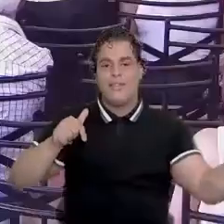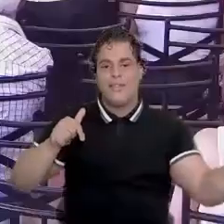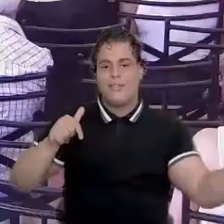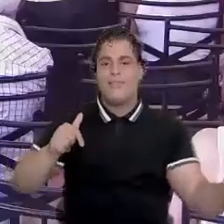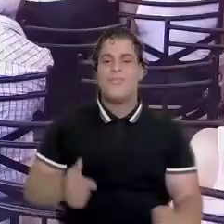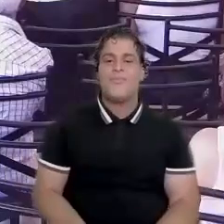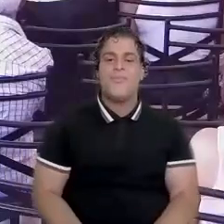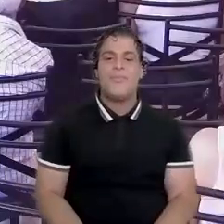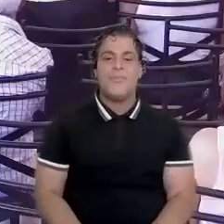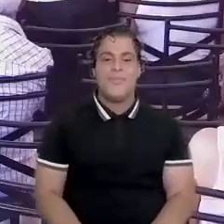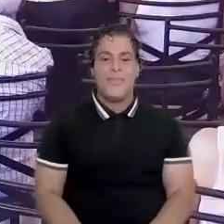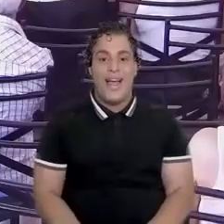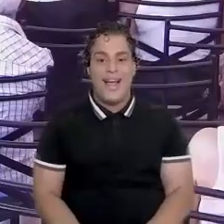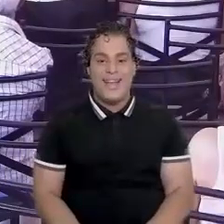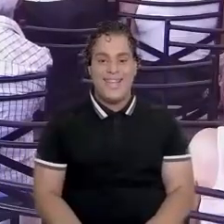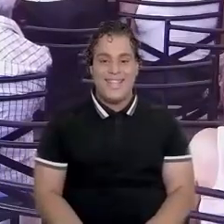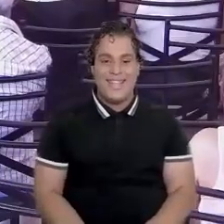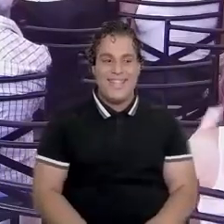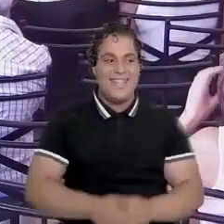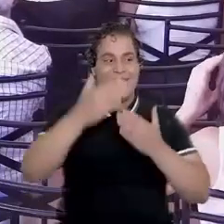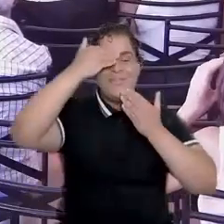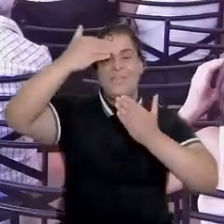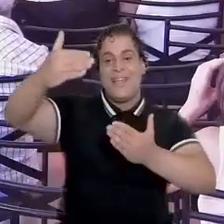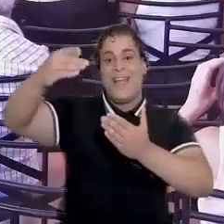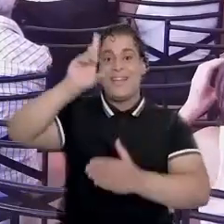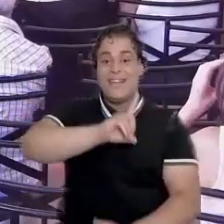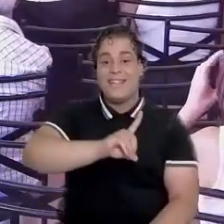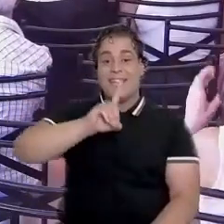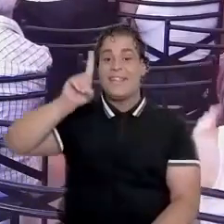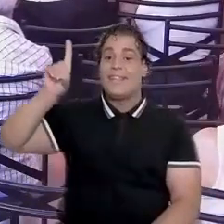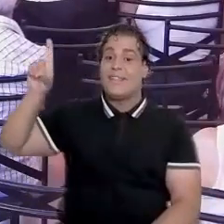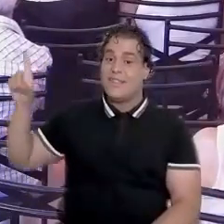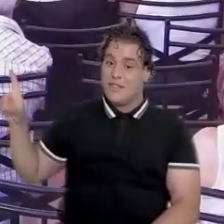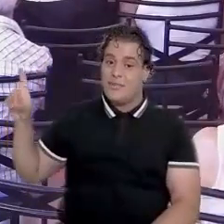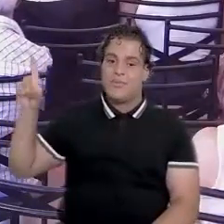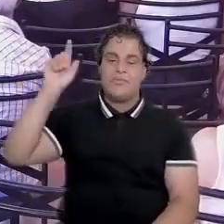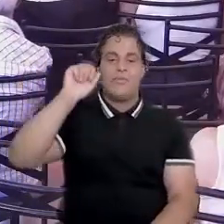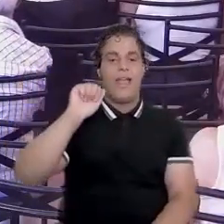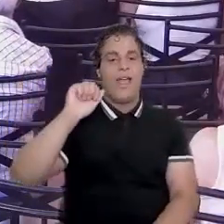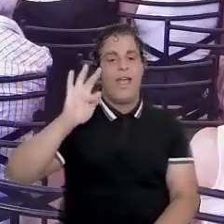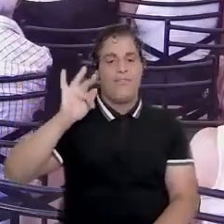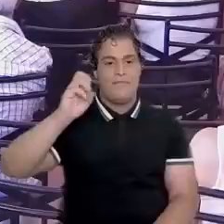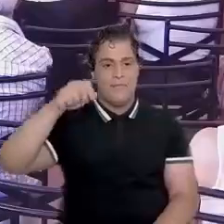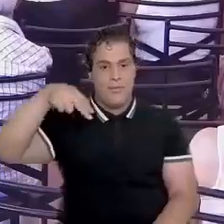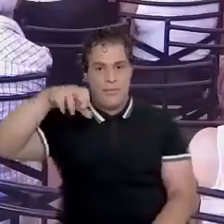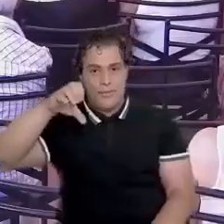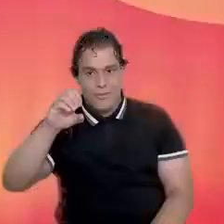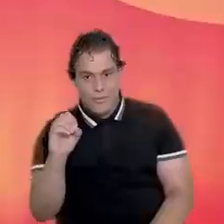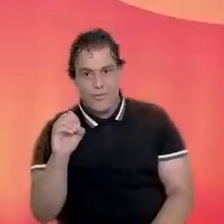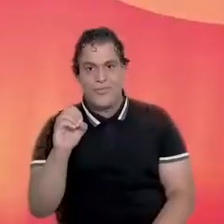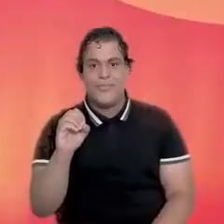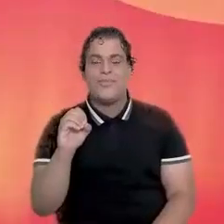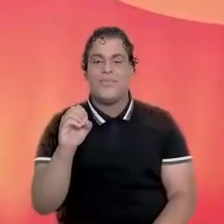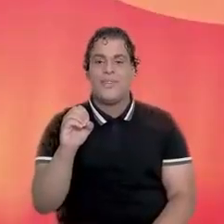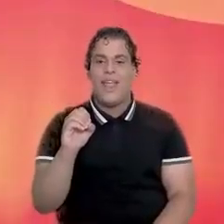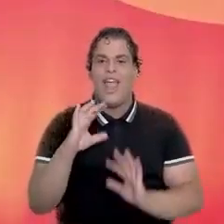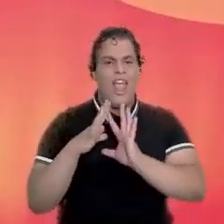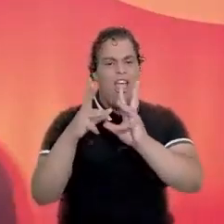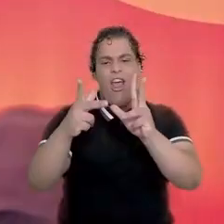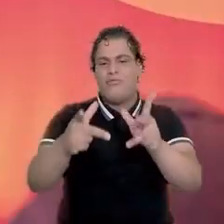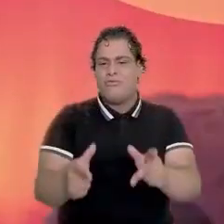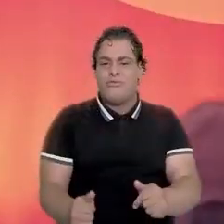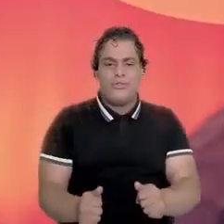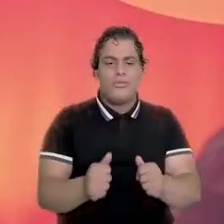Agradeço imensamente a Deus, ao Afonso, idealizador do nosso FLI Araxá, e a todos